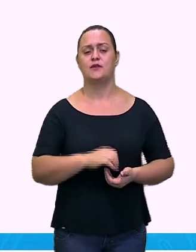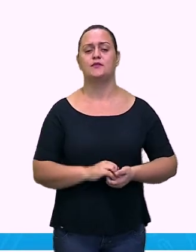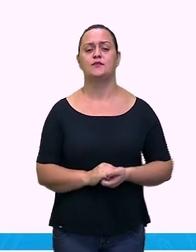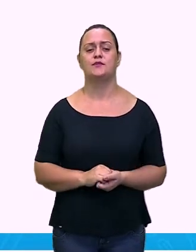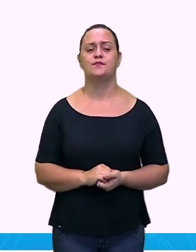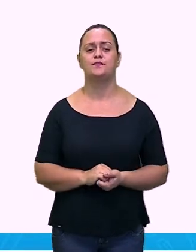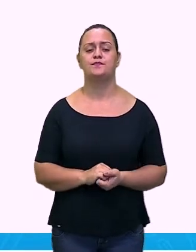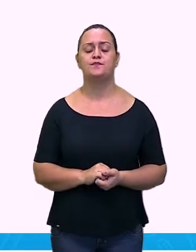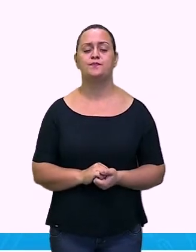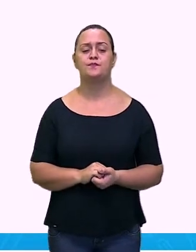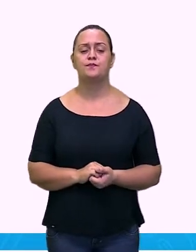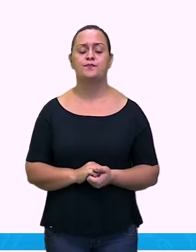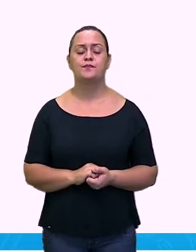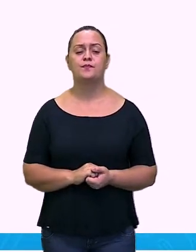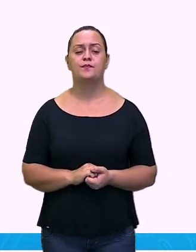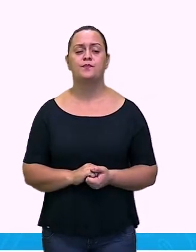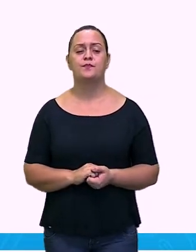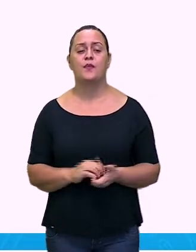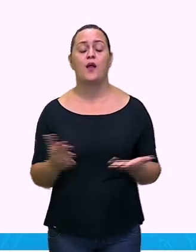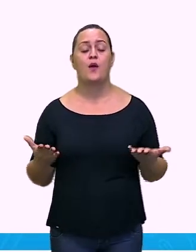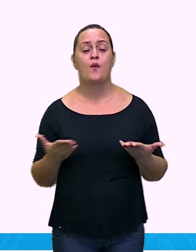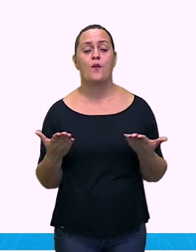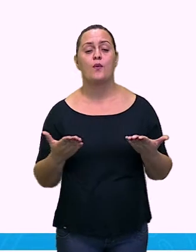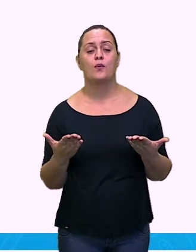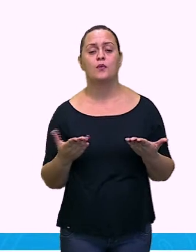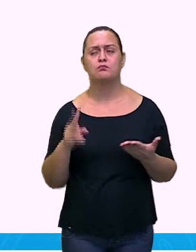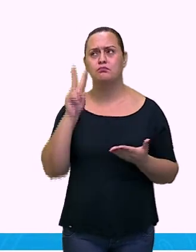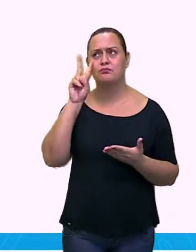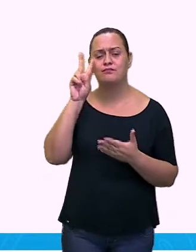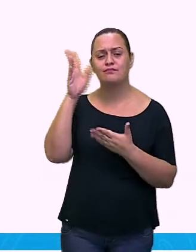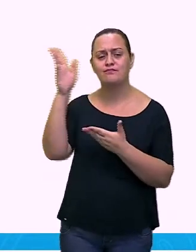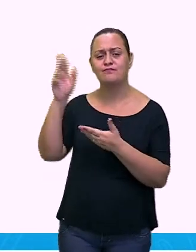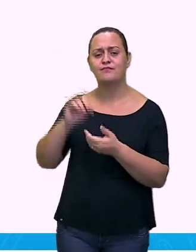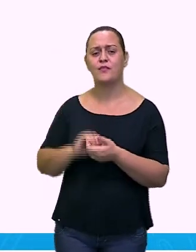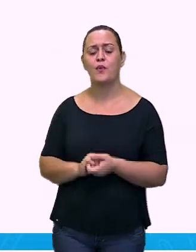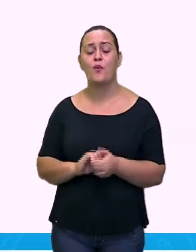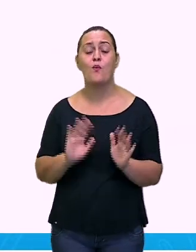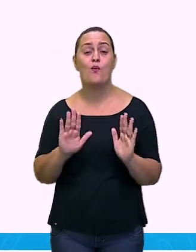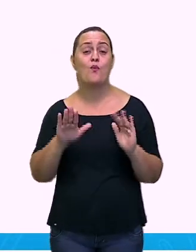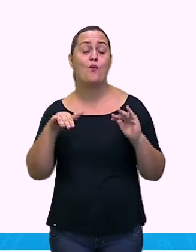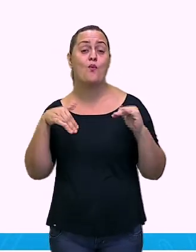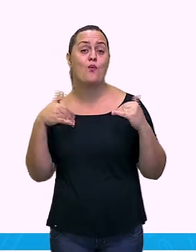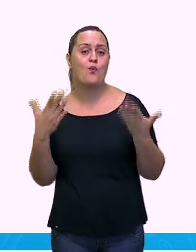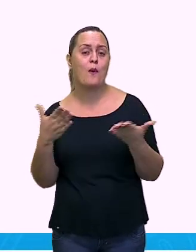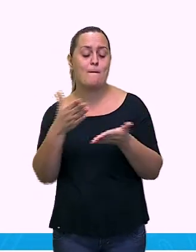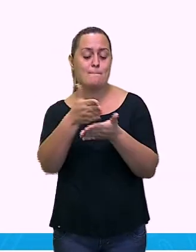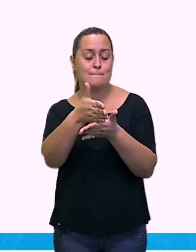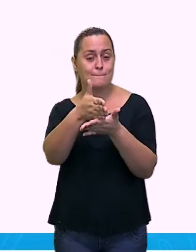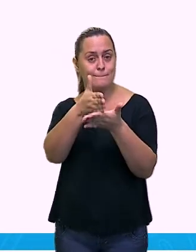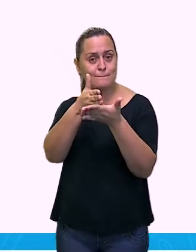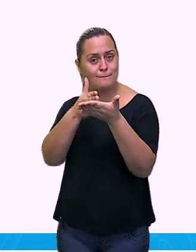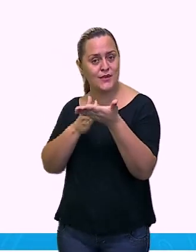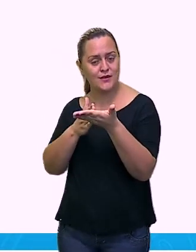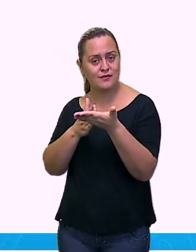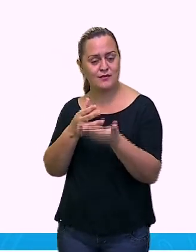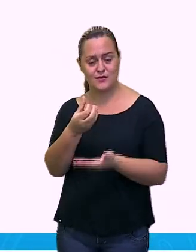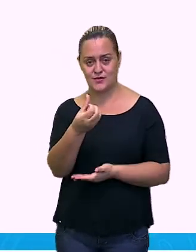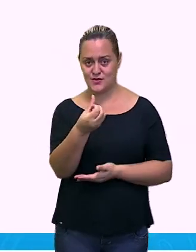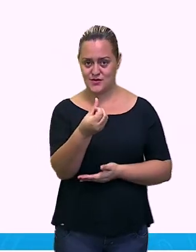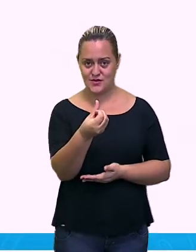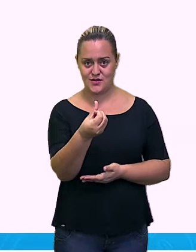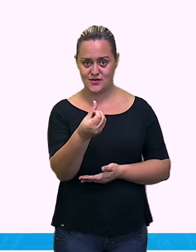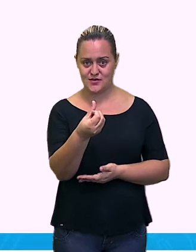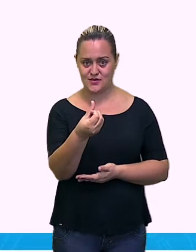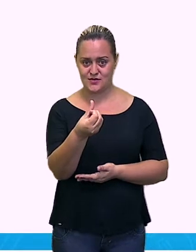a próxima Qual é a que que nós vamos procurar metade de seis